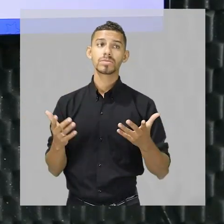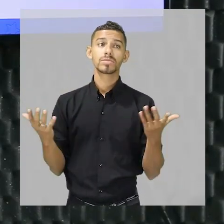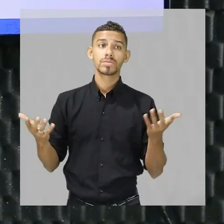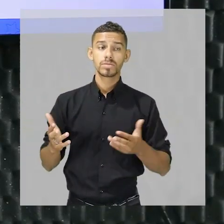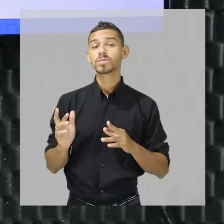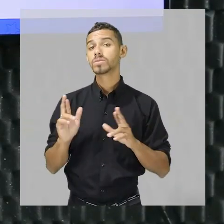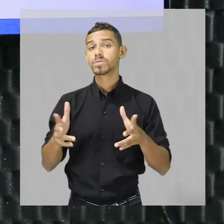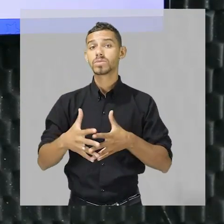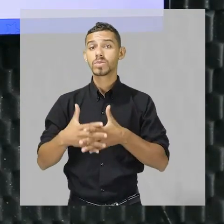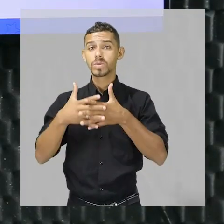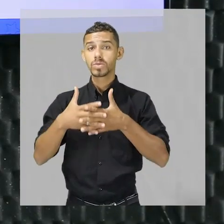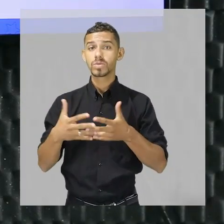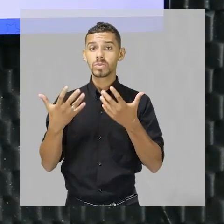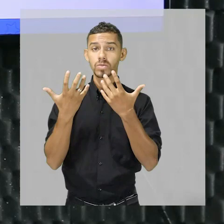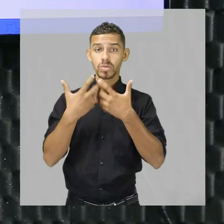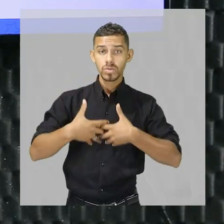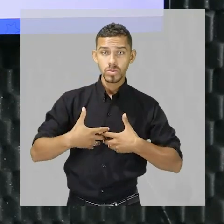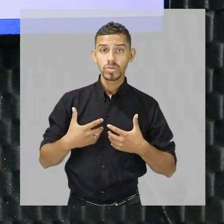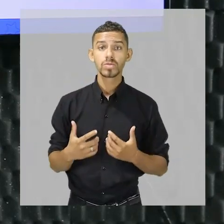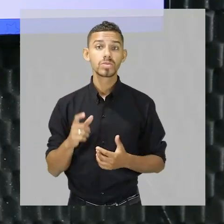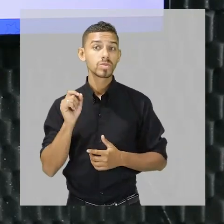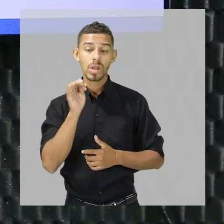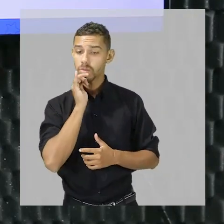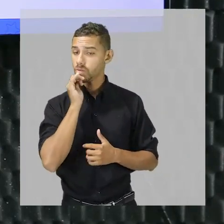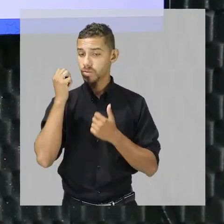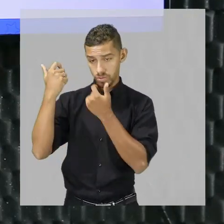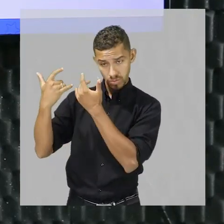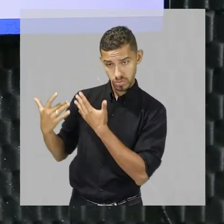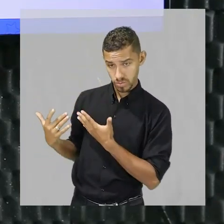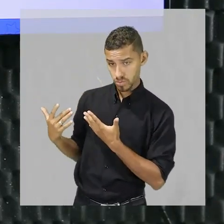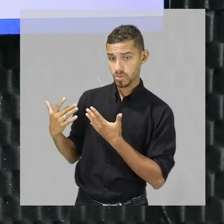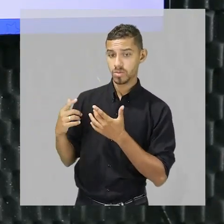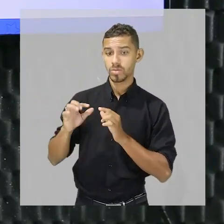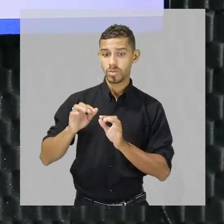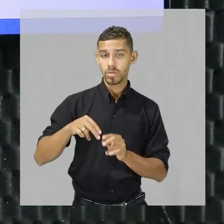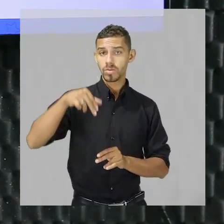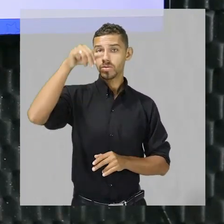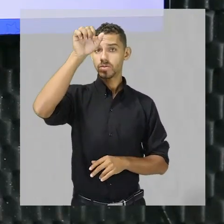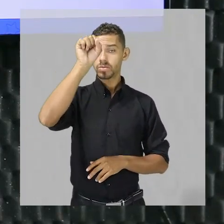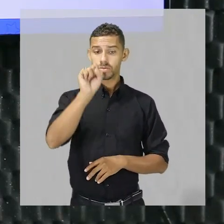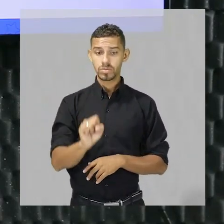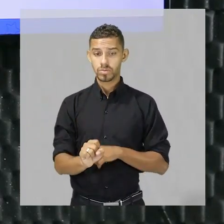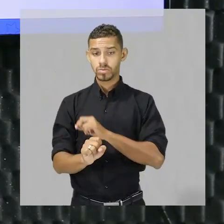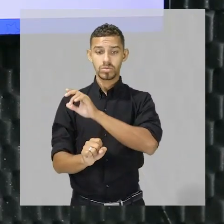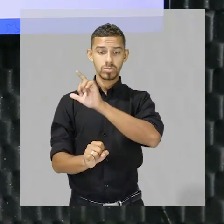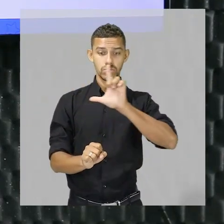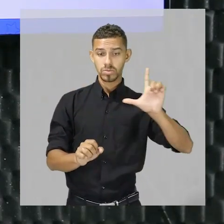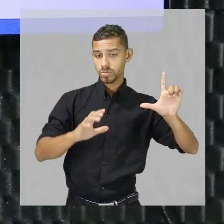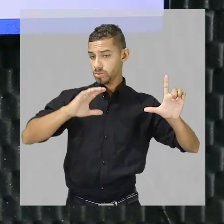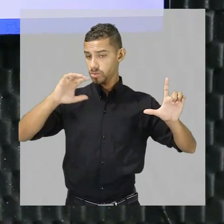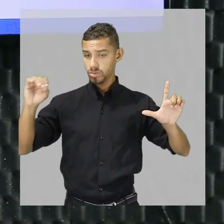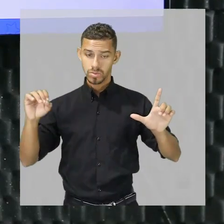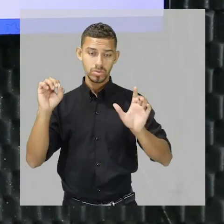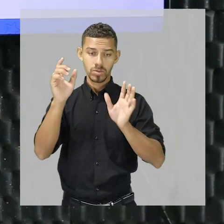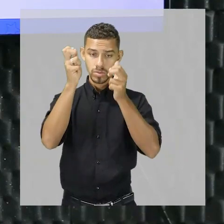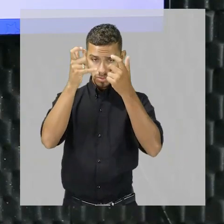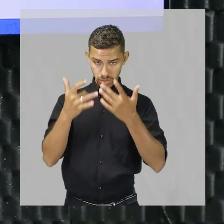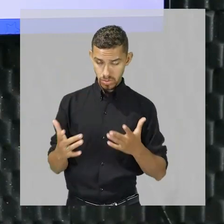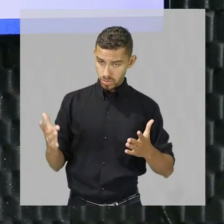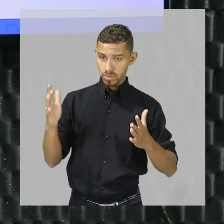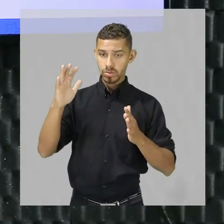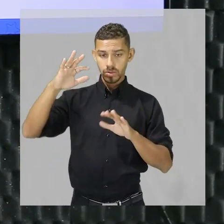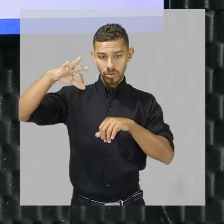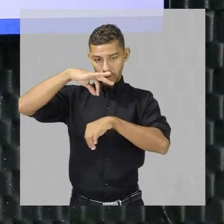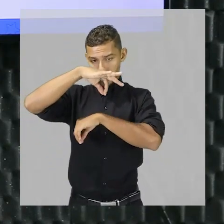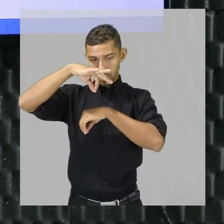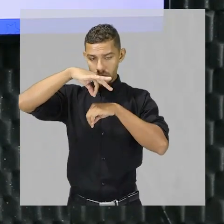a grande confusão, né? E quando a gente fala de latitude e longitude, nós estamos falando da formação das chamadas coordenadas geográficas,